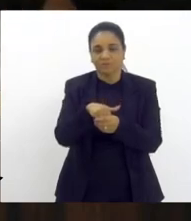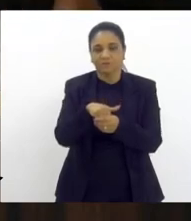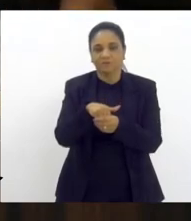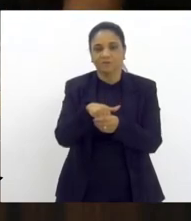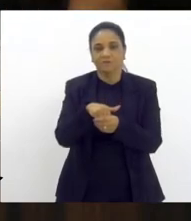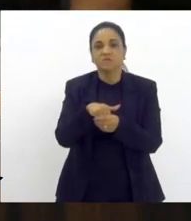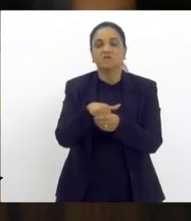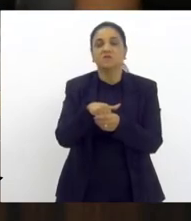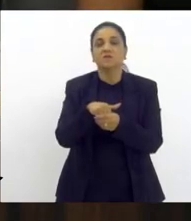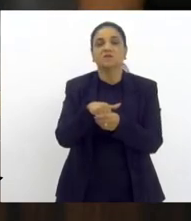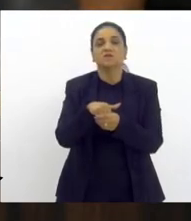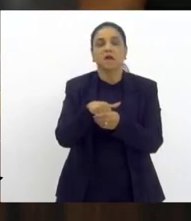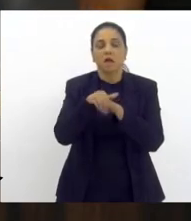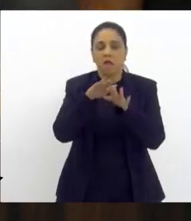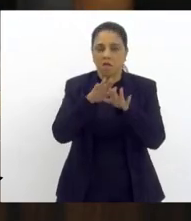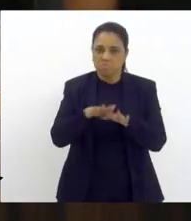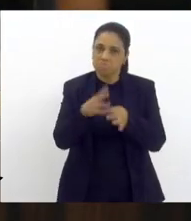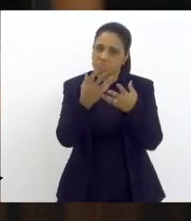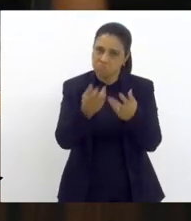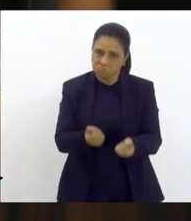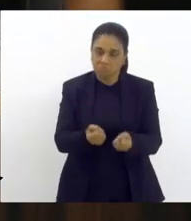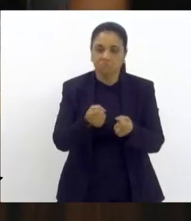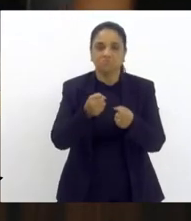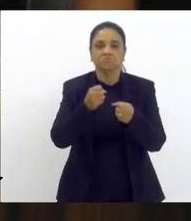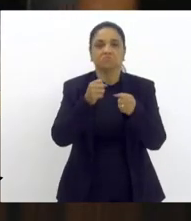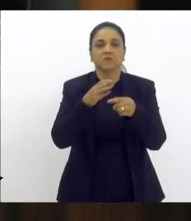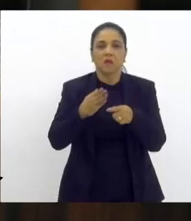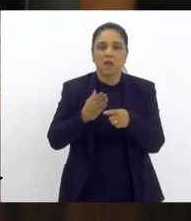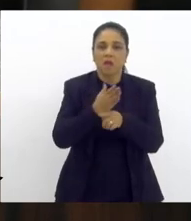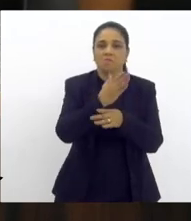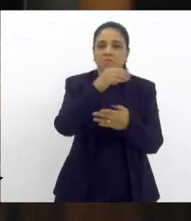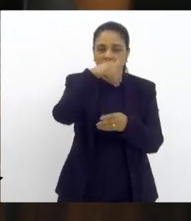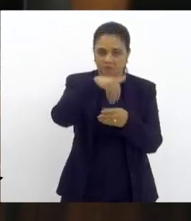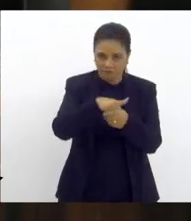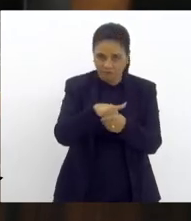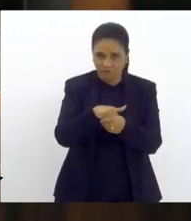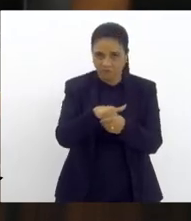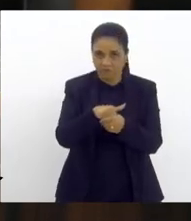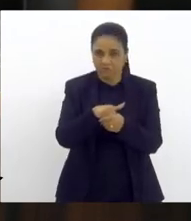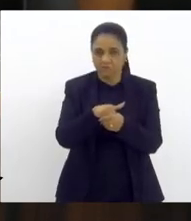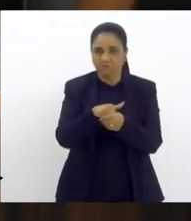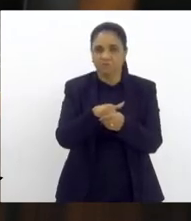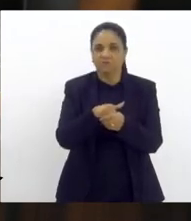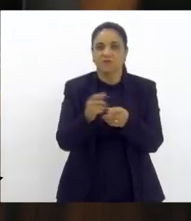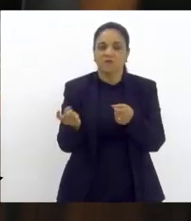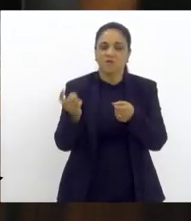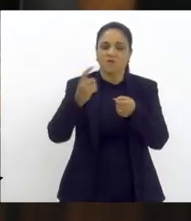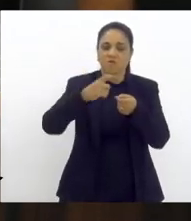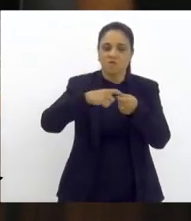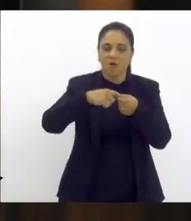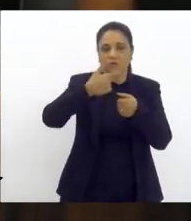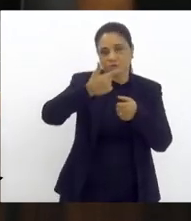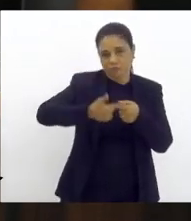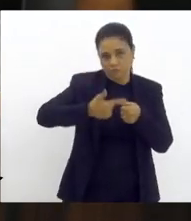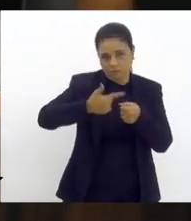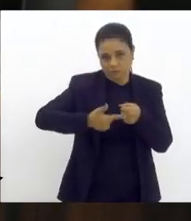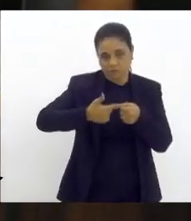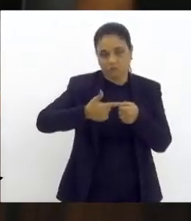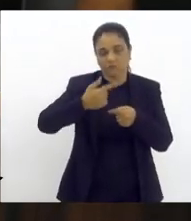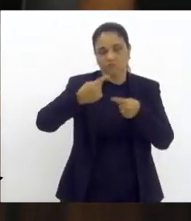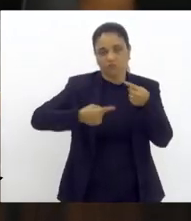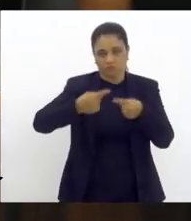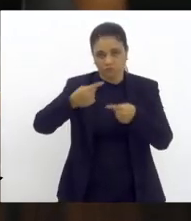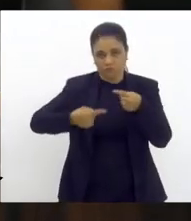o senhor diz que a prova permanece Como estão aprovado em primeira retorna em segundo a discussão